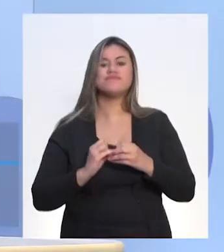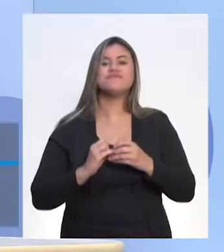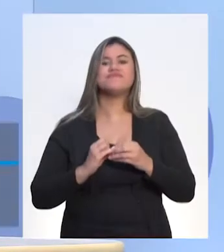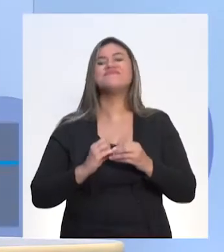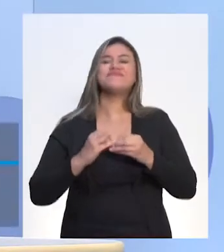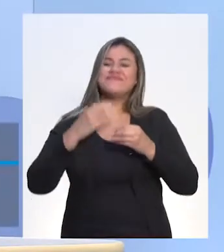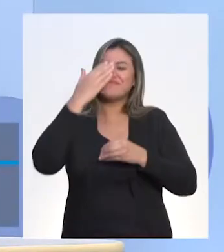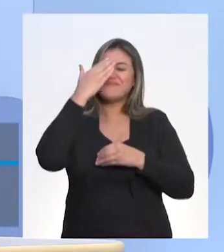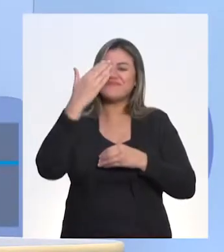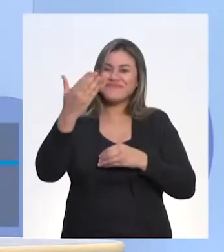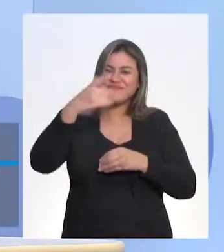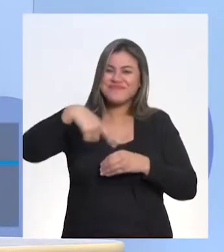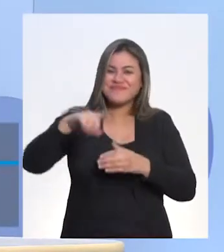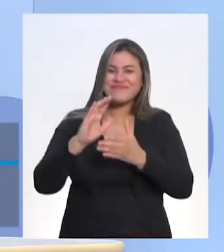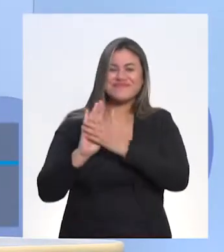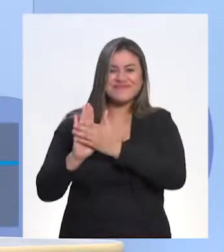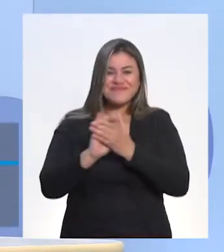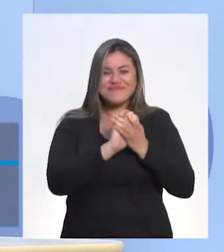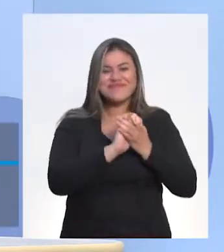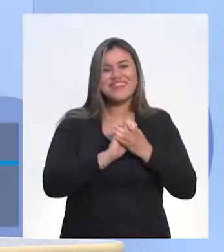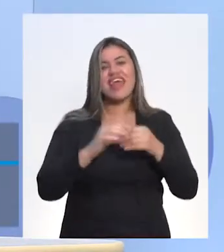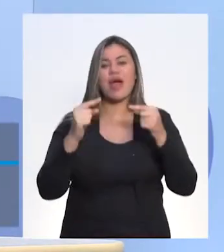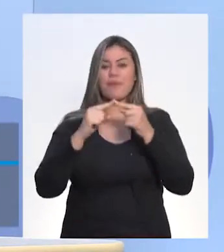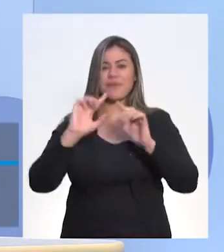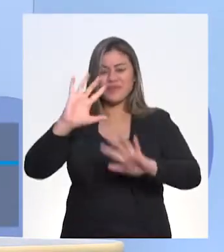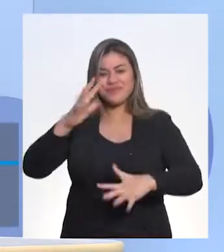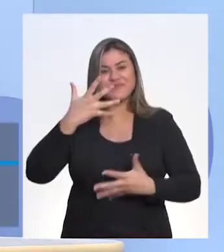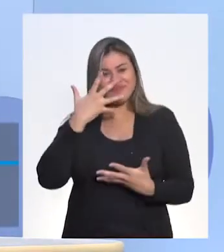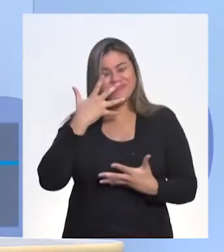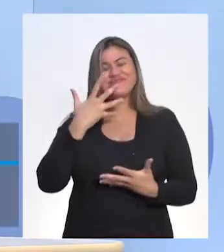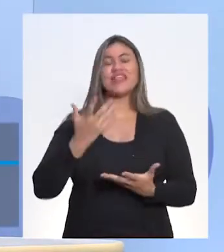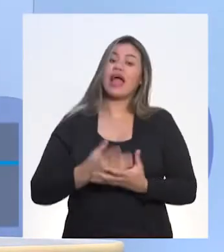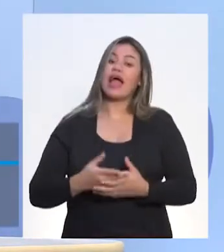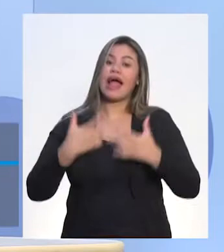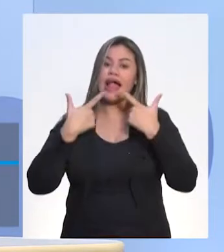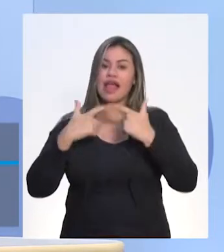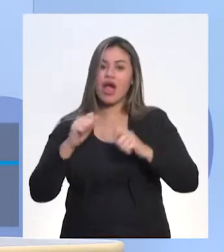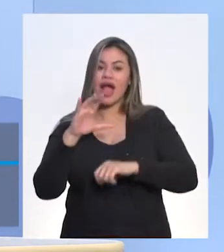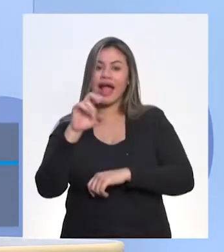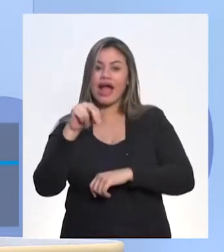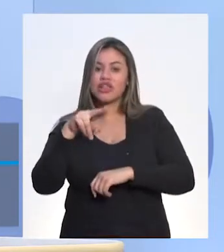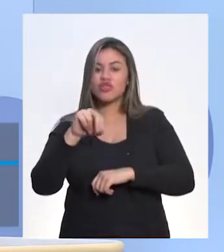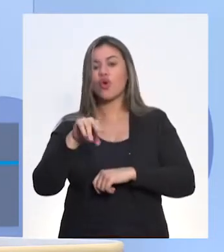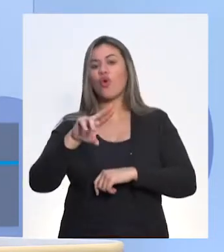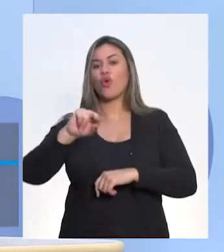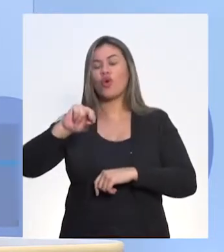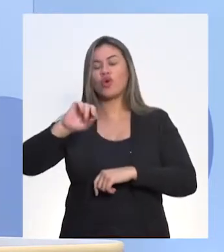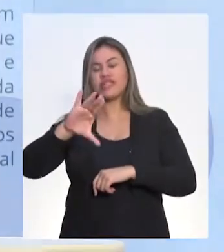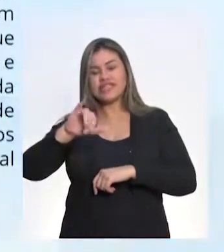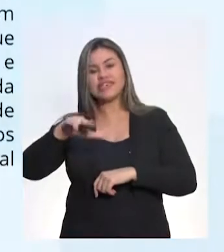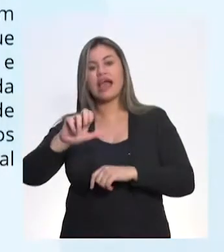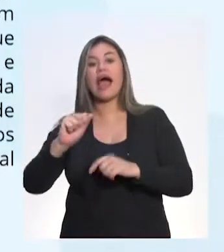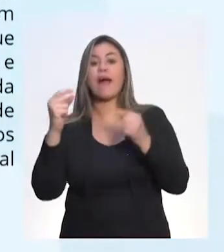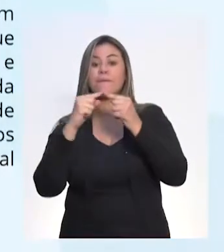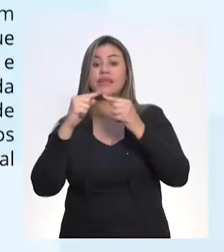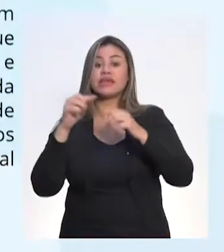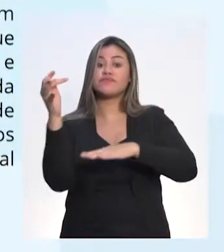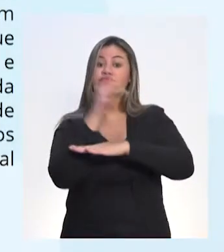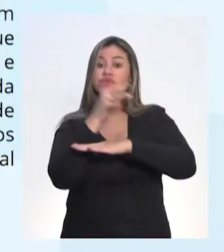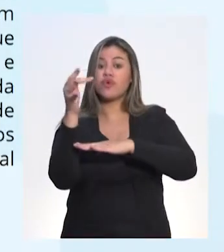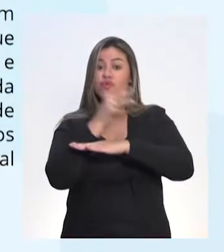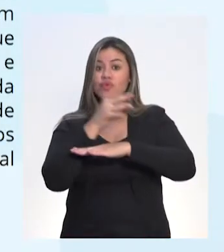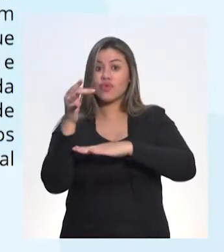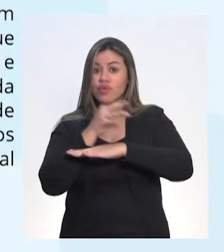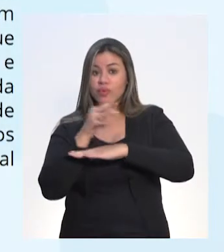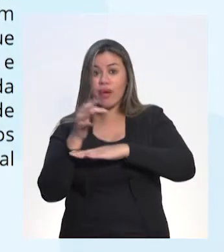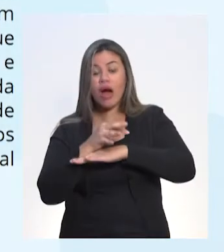Muito obrigado pelos elogios com relação à nossa atuação, né? Tentamos. Gente, a linguagem canônica, na tela, por favor. Após a leitura, verificamos